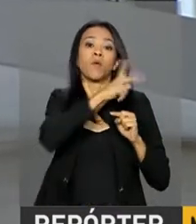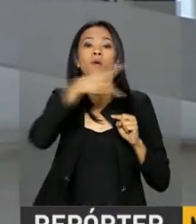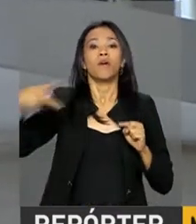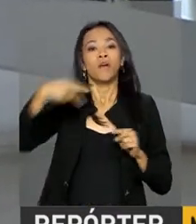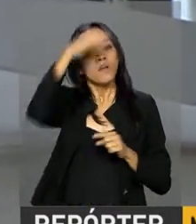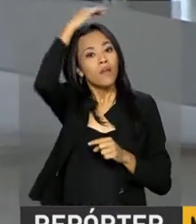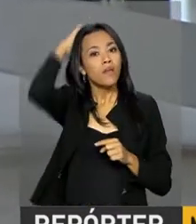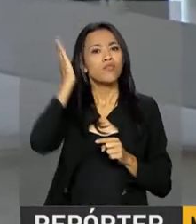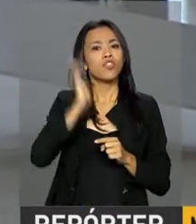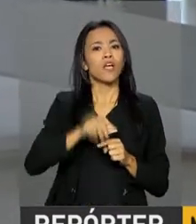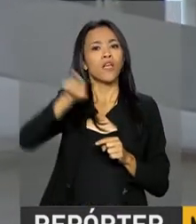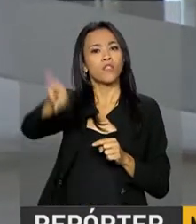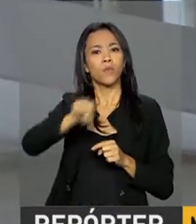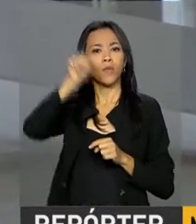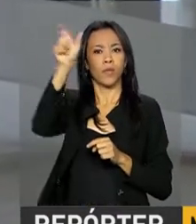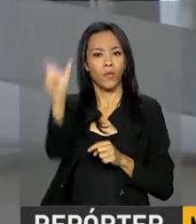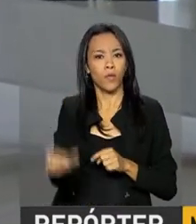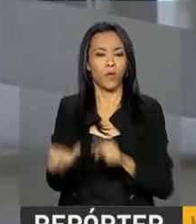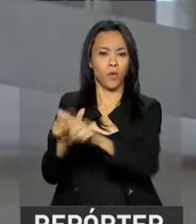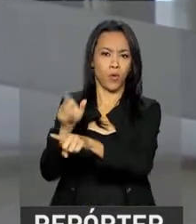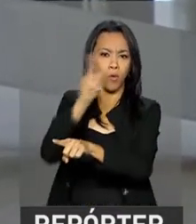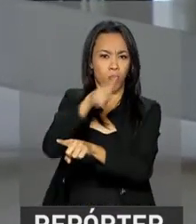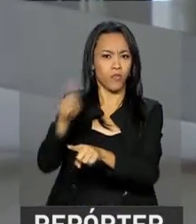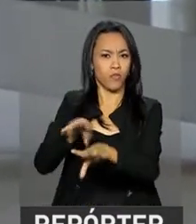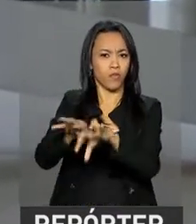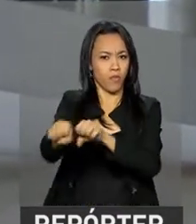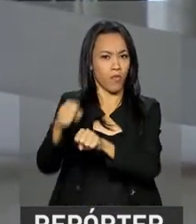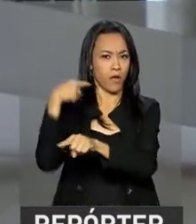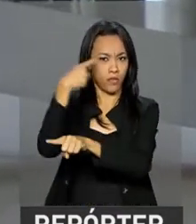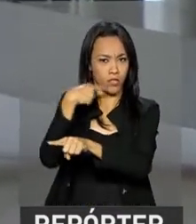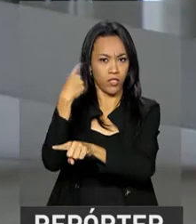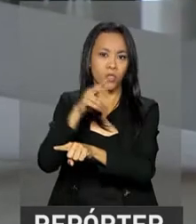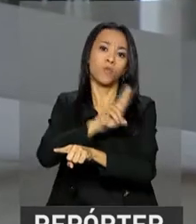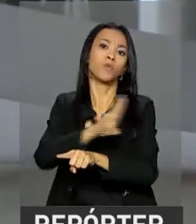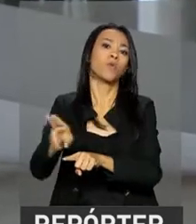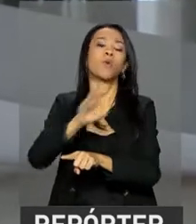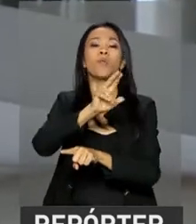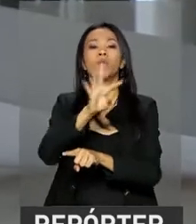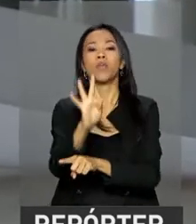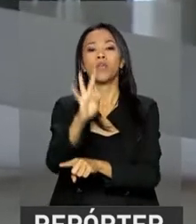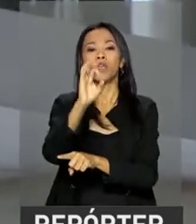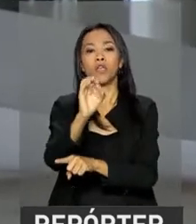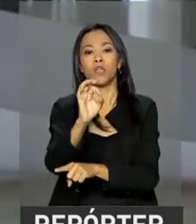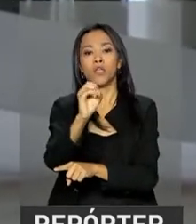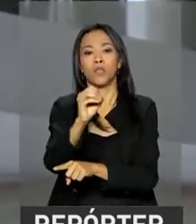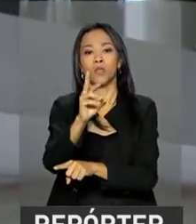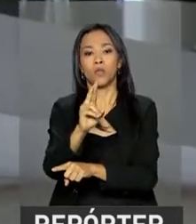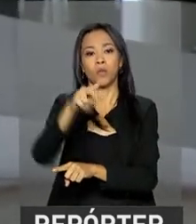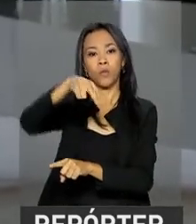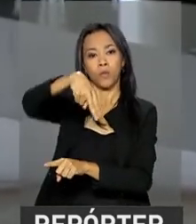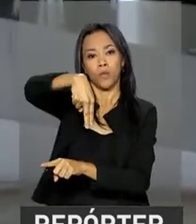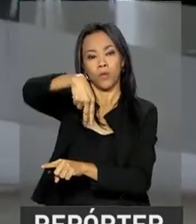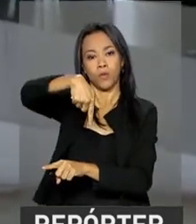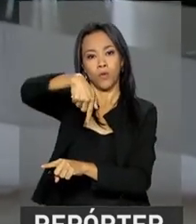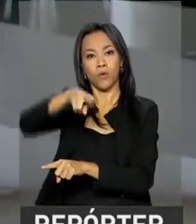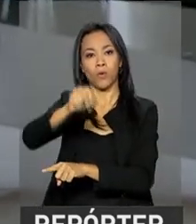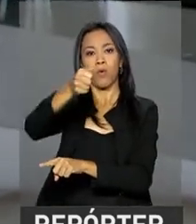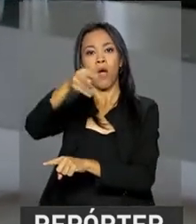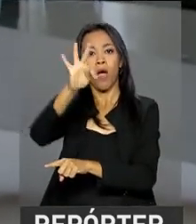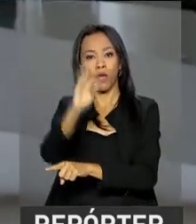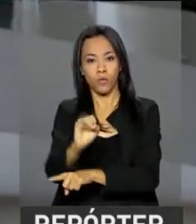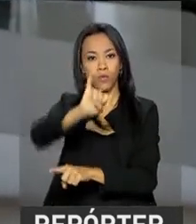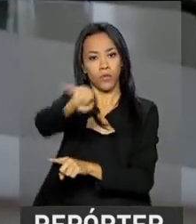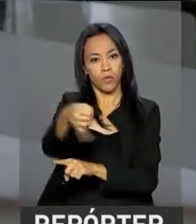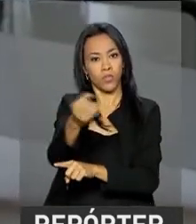nomeou o jurista e professor do quarto torquato jardins para o comando do ministério da justiça e